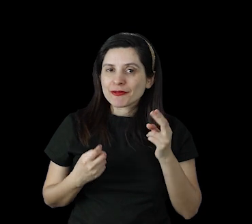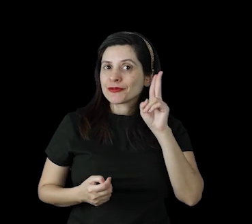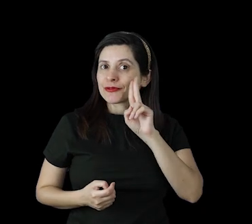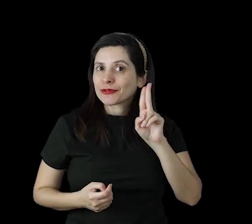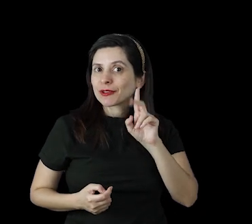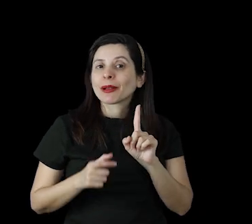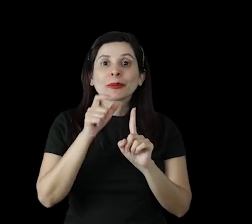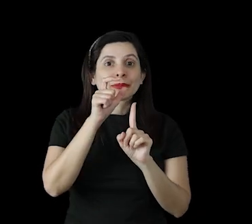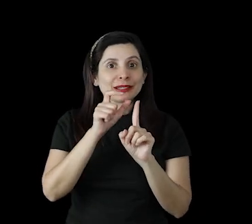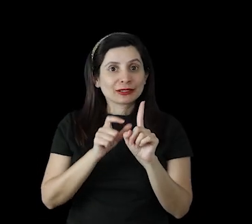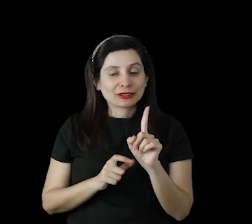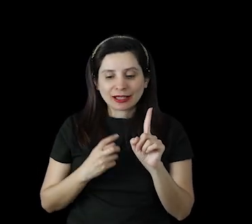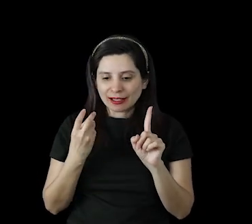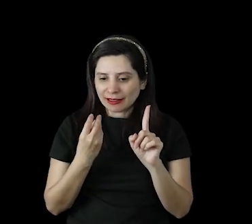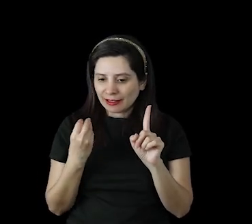trabalhar um personagem